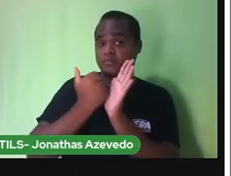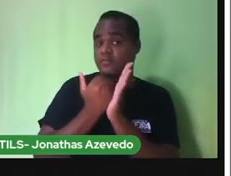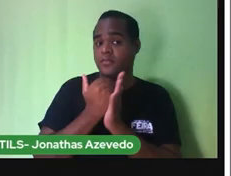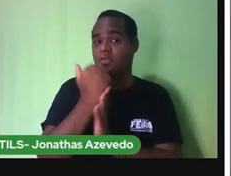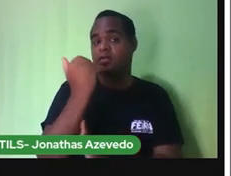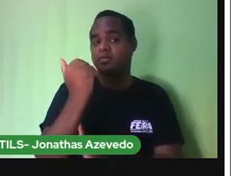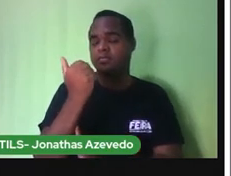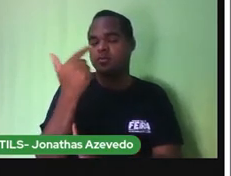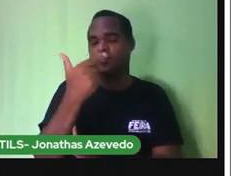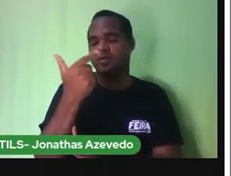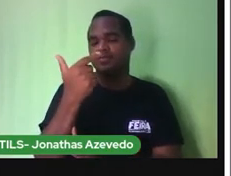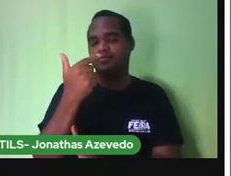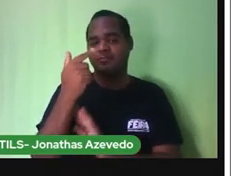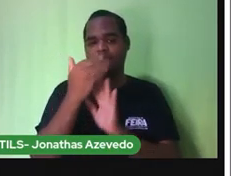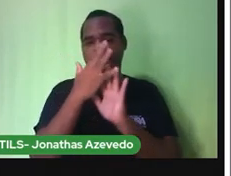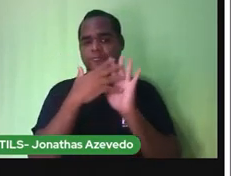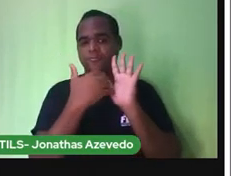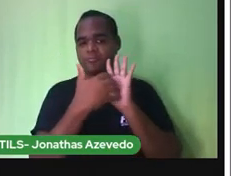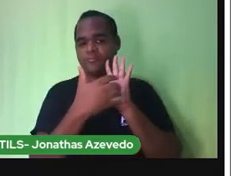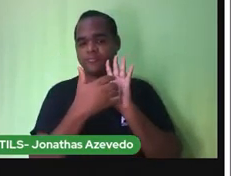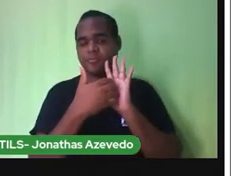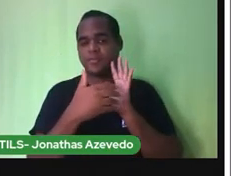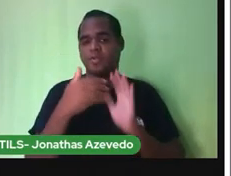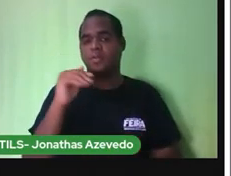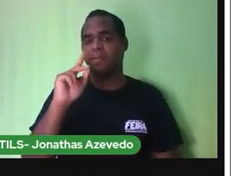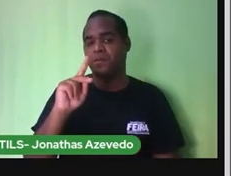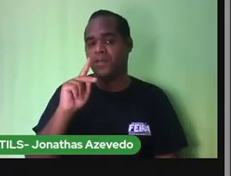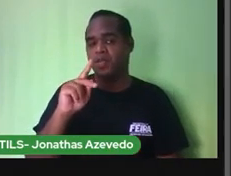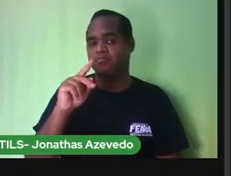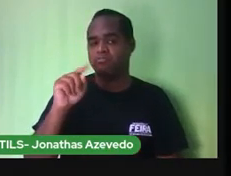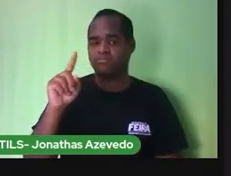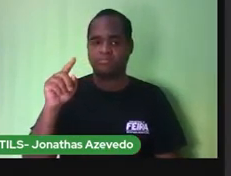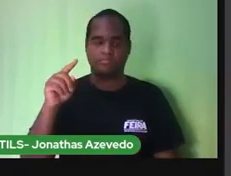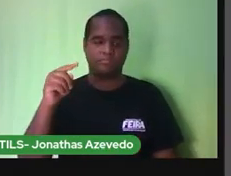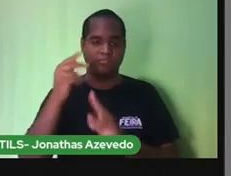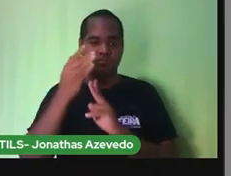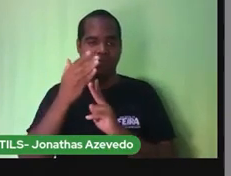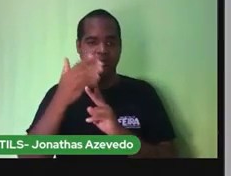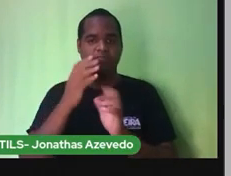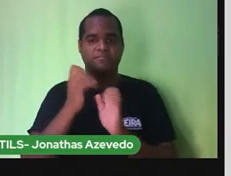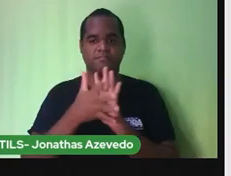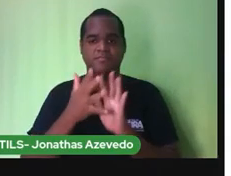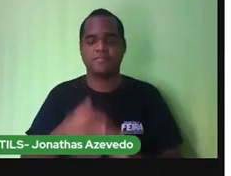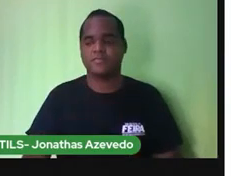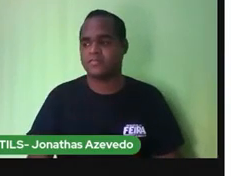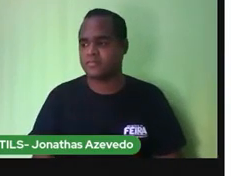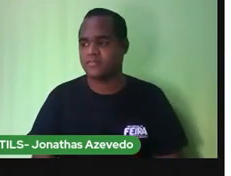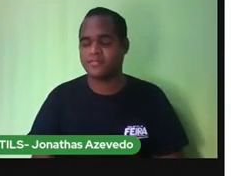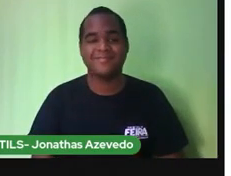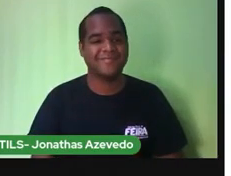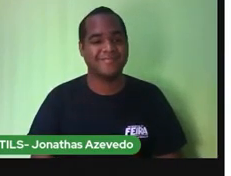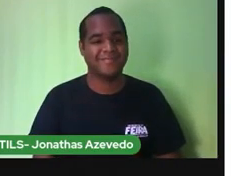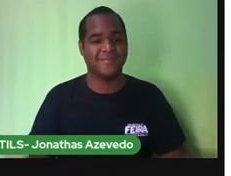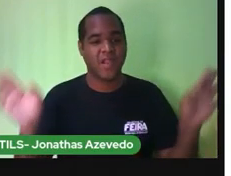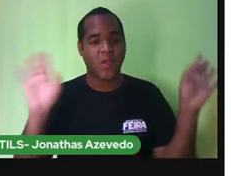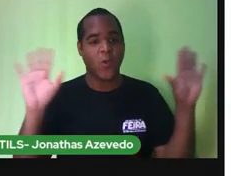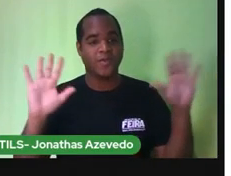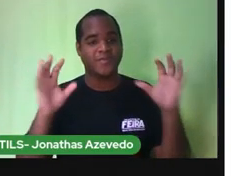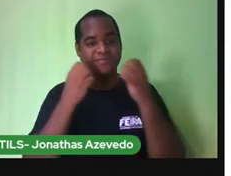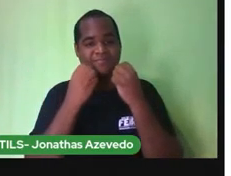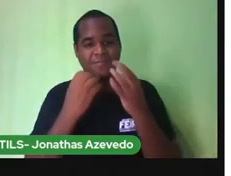na segunda coluna letra P no meio da palavra o e por hoje é só